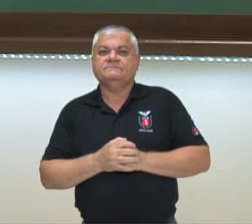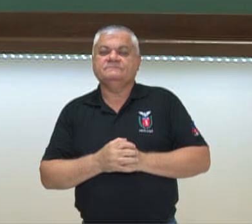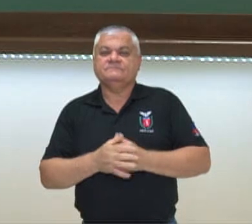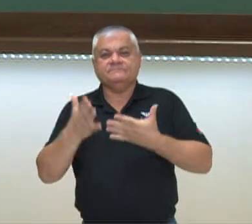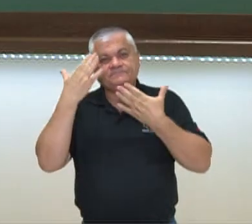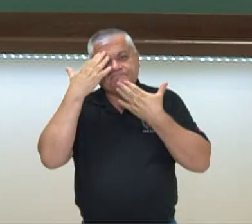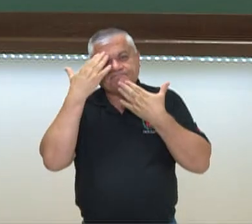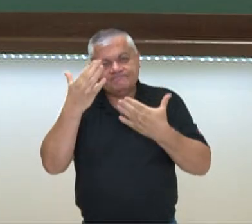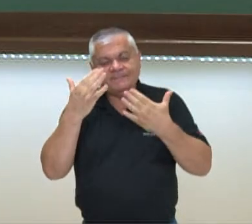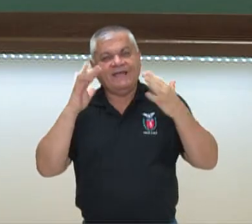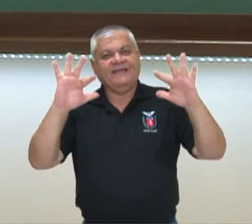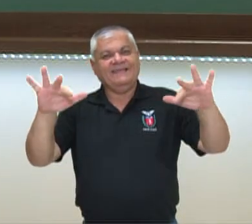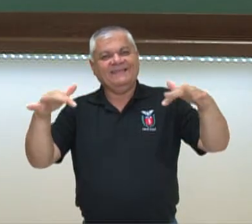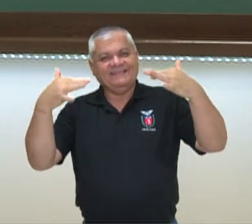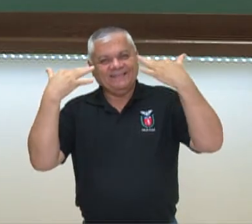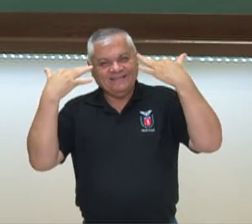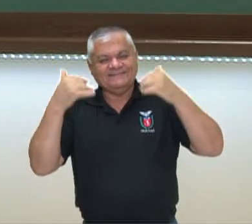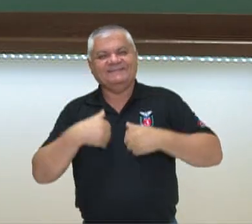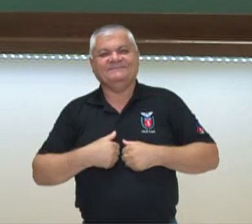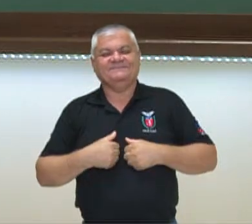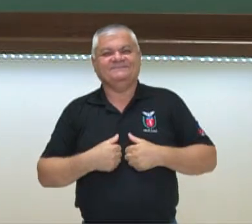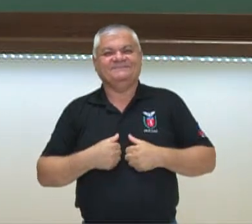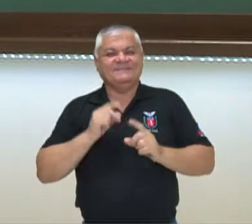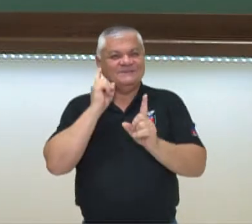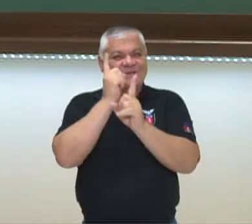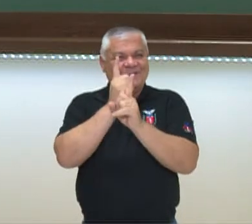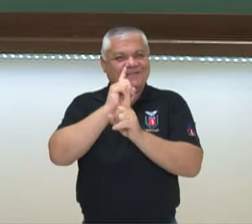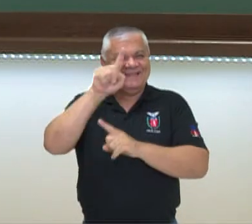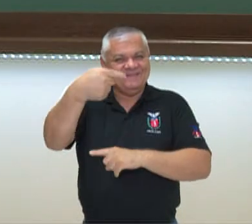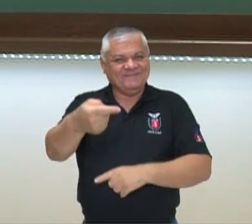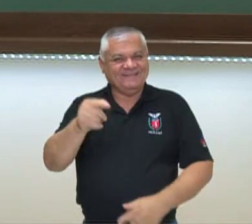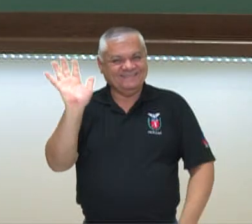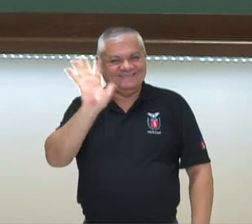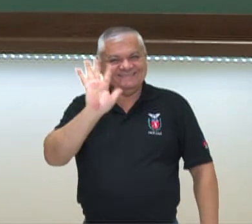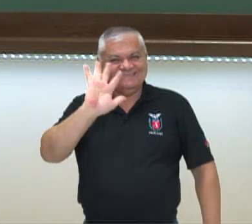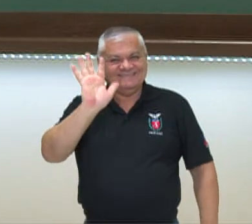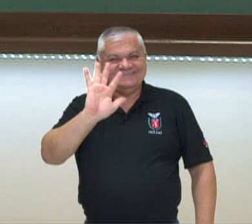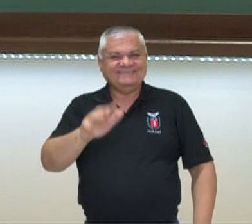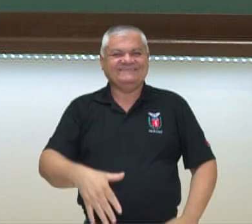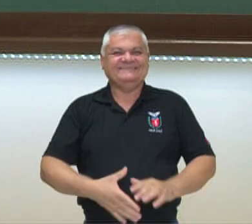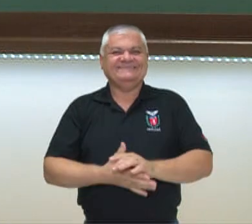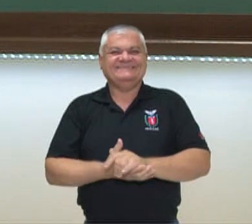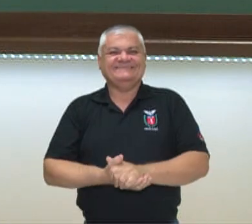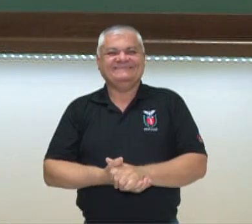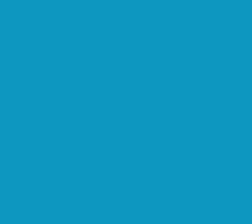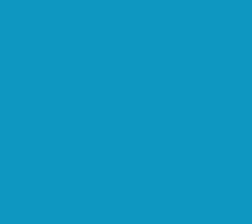pessoal, eu agradeço a atenção de vocês e a gente se vê na próxima aula. Tchau, tchau!